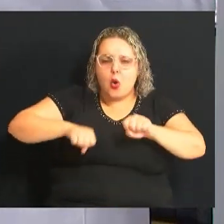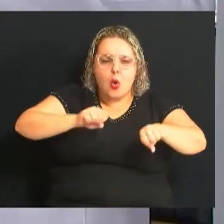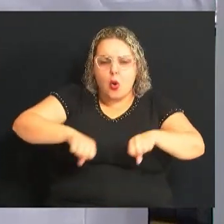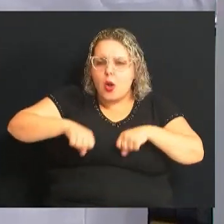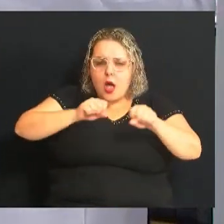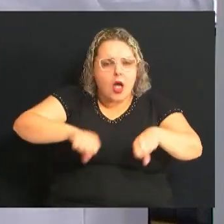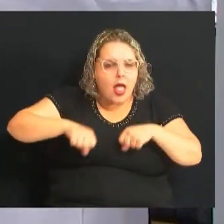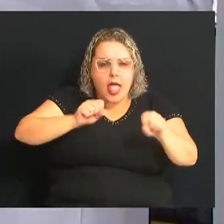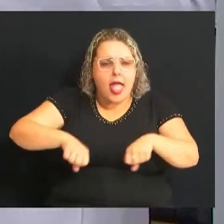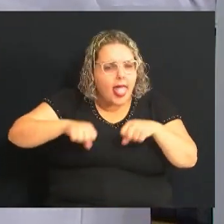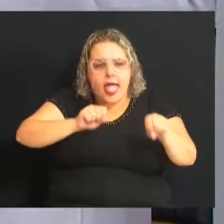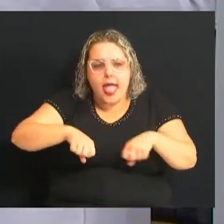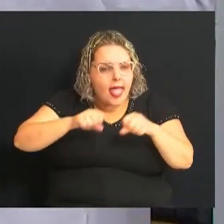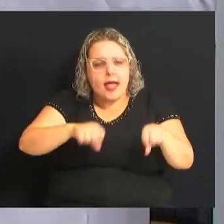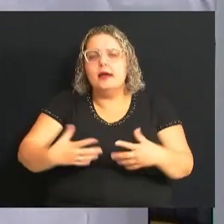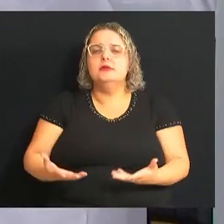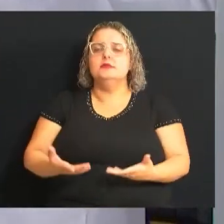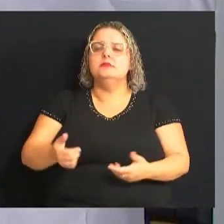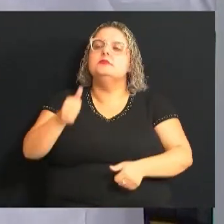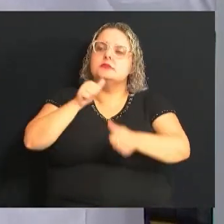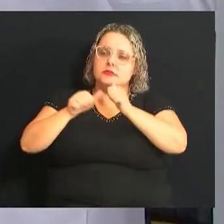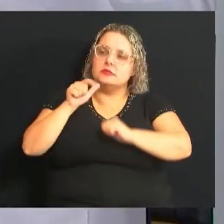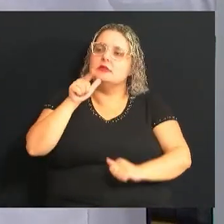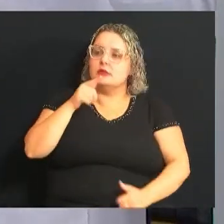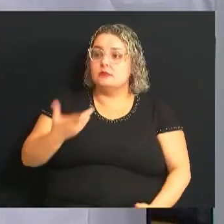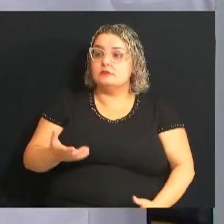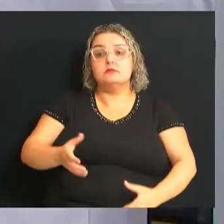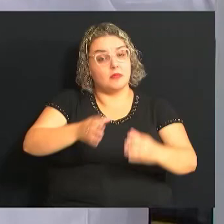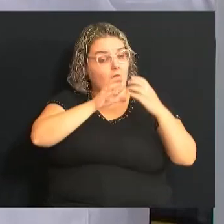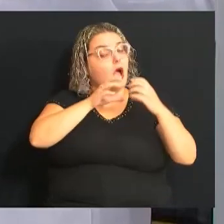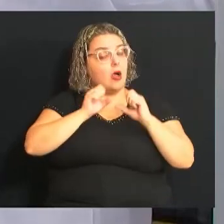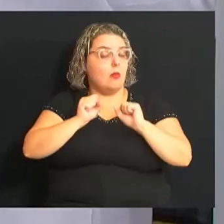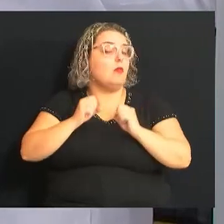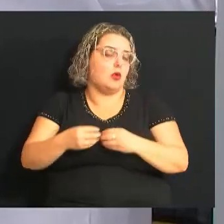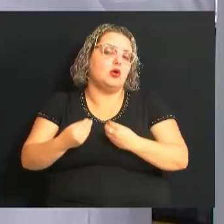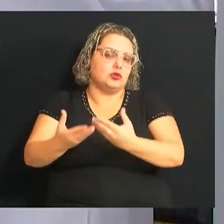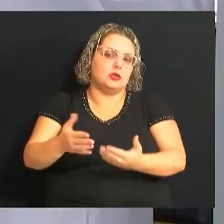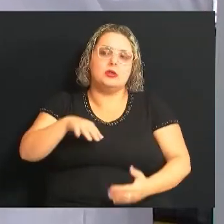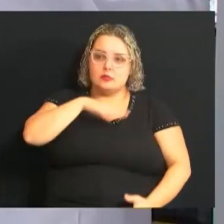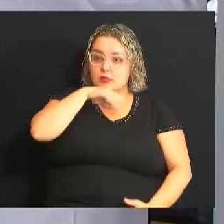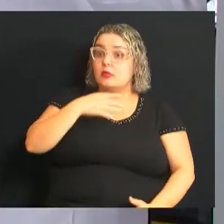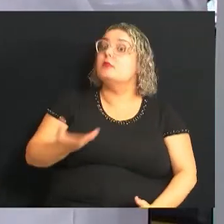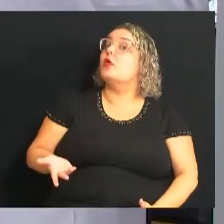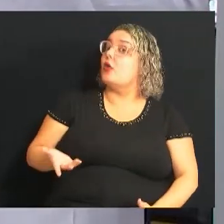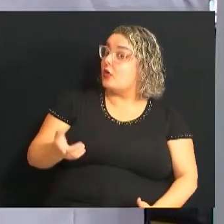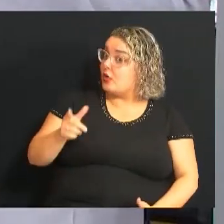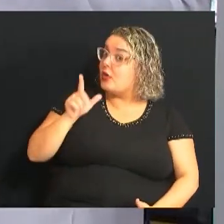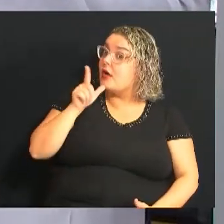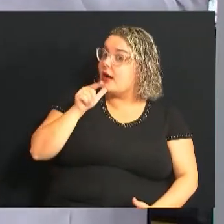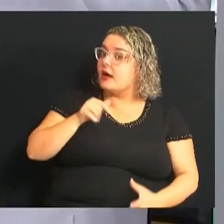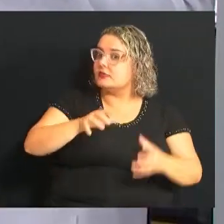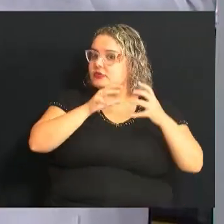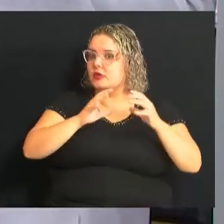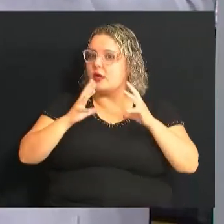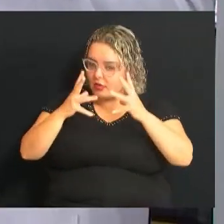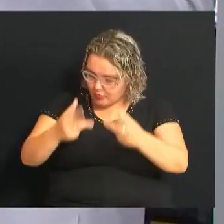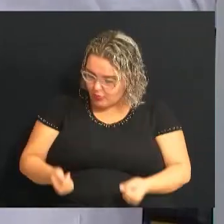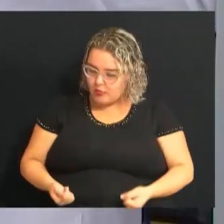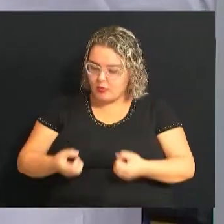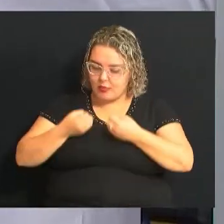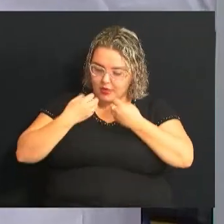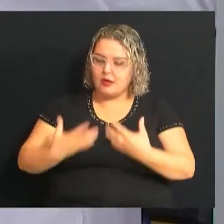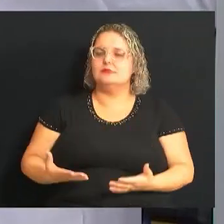água. Sim, até mesmo água de coco a gente pode estar dando para esses animais, sim. Olha, água de coco, bom para todo mundo, né, gente? Água de coco